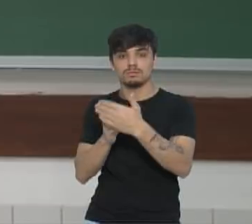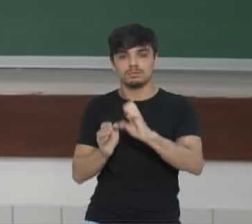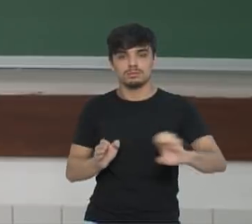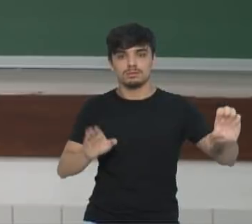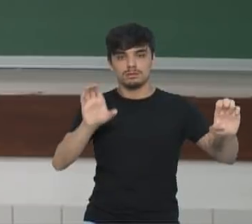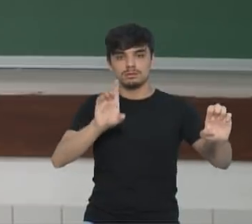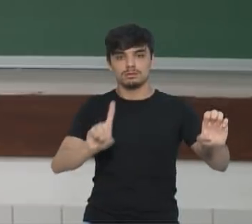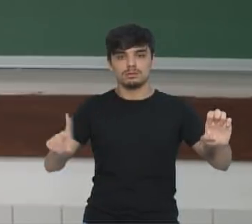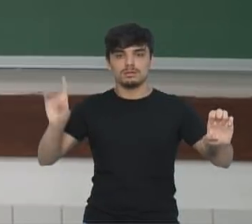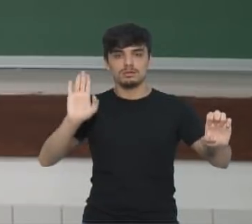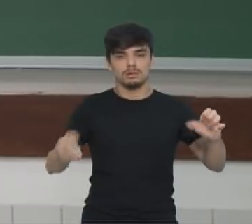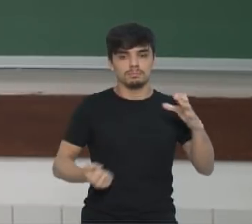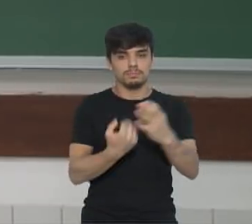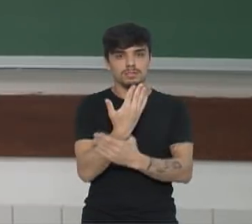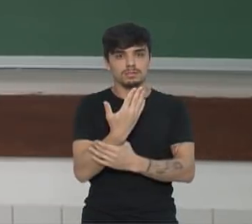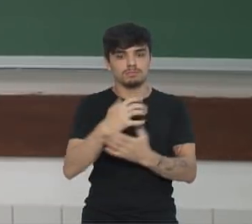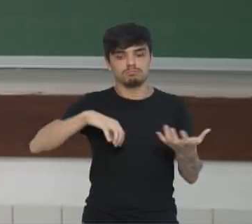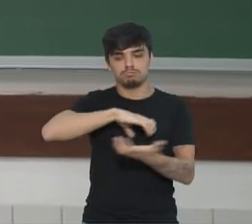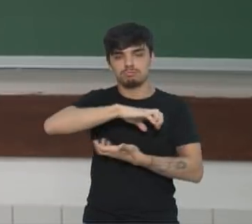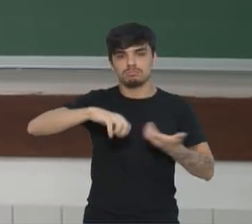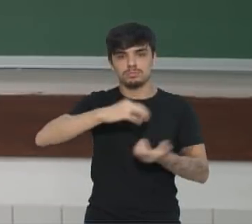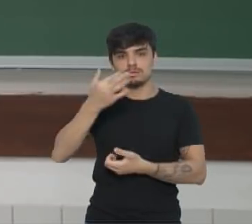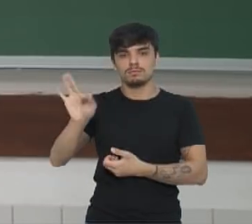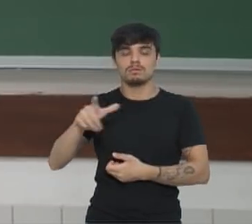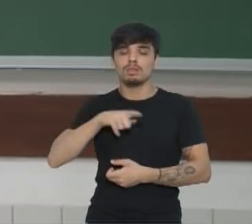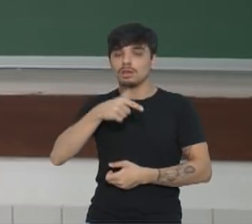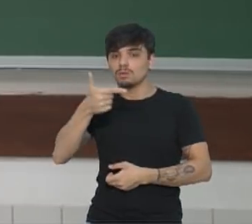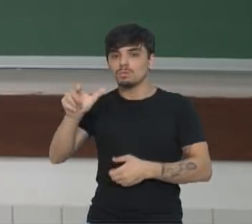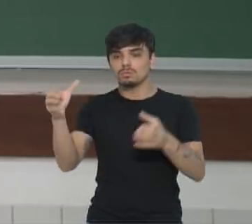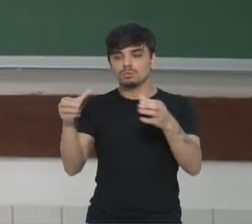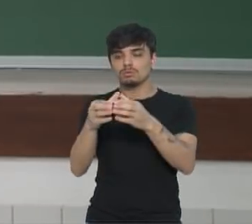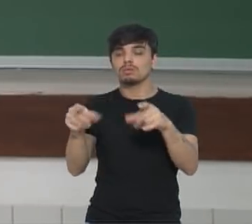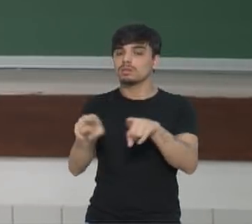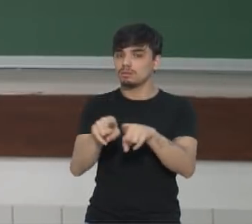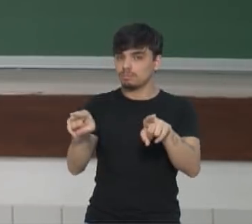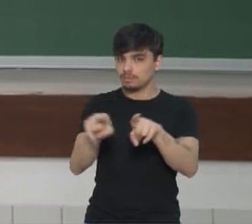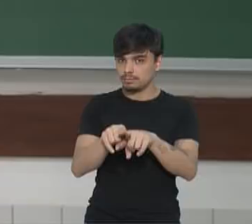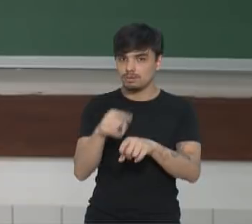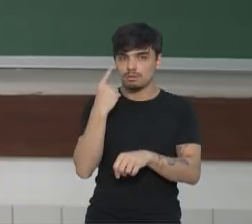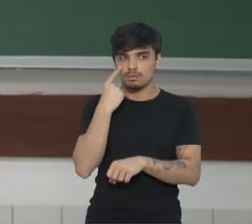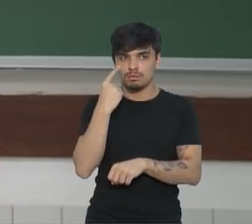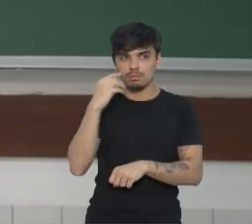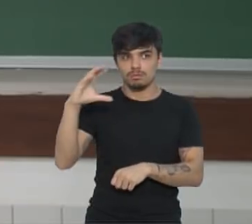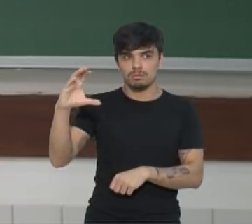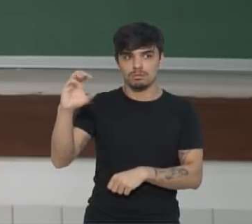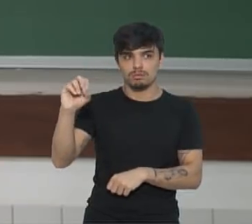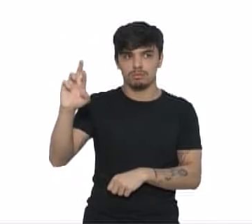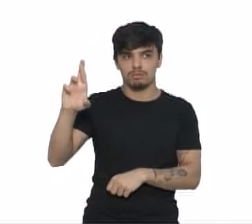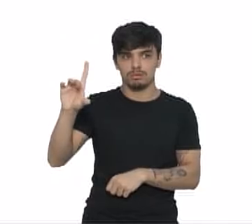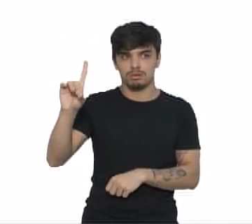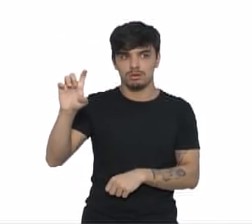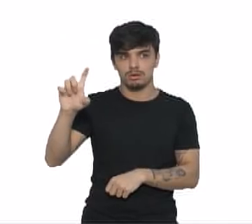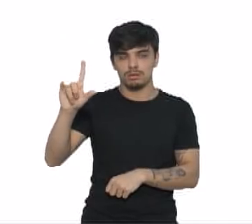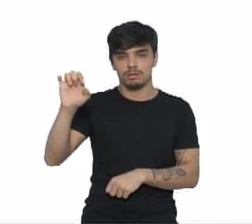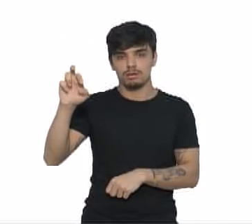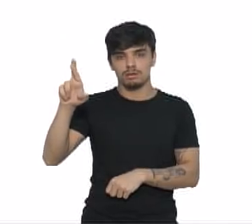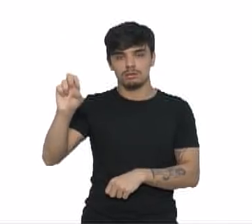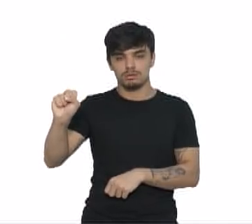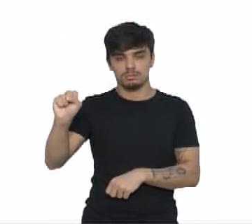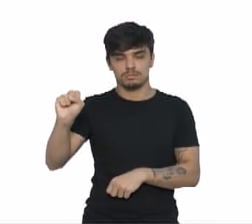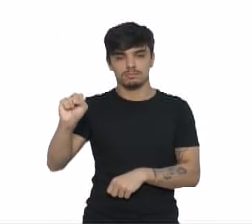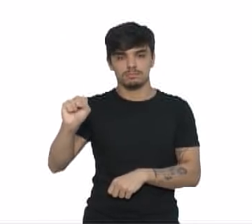Francesa. Mas não terminou aqui. Você vai ter um outro grupo, os Cordeliers. Esse pessoal aqui vai ter como líder Marat